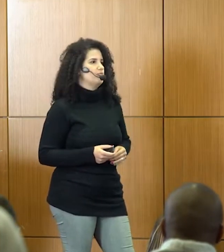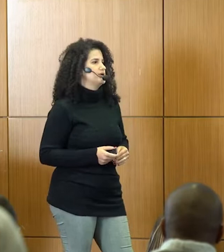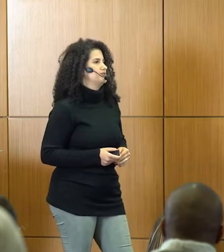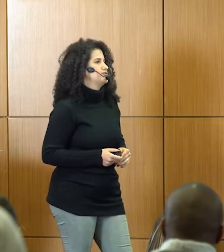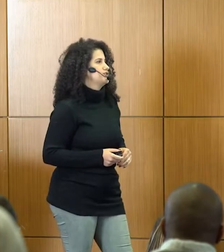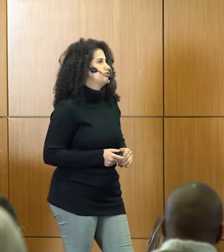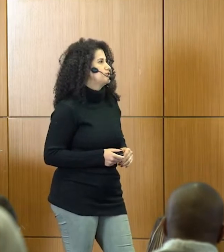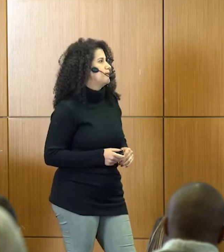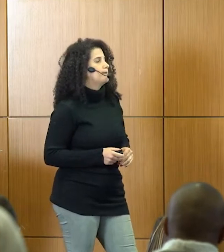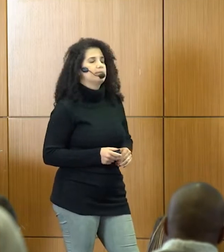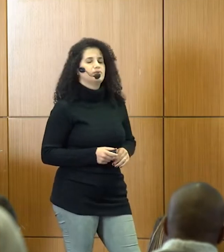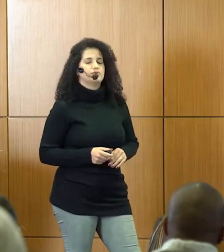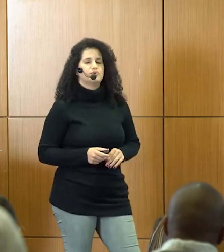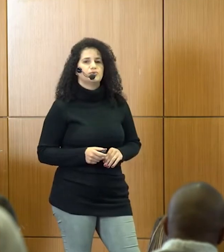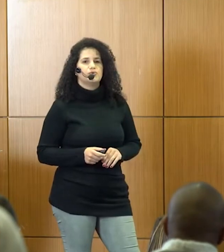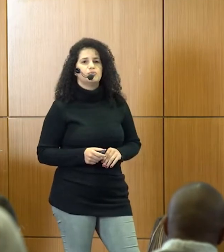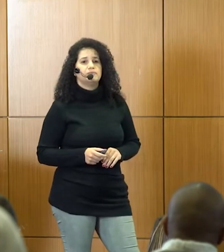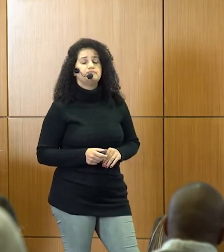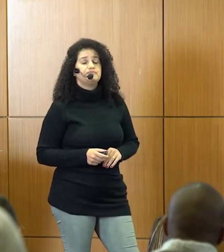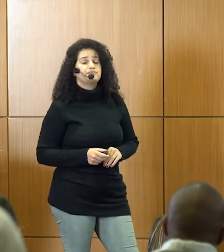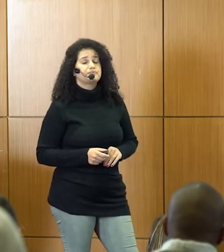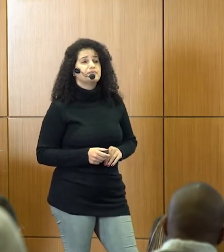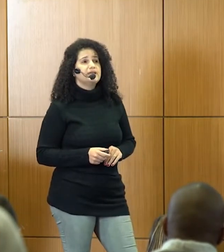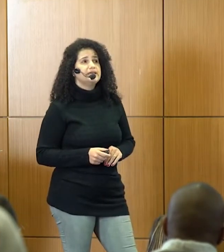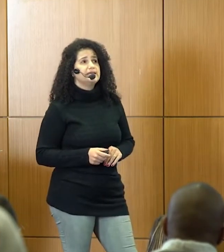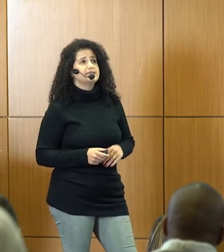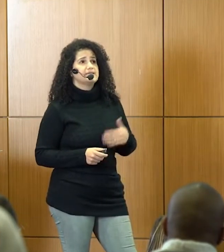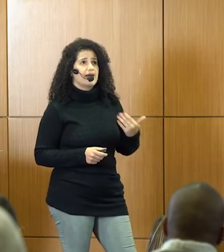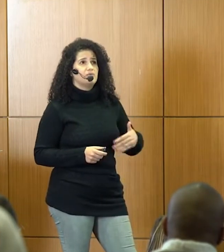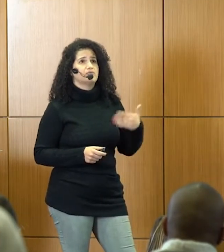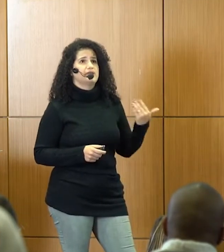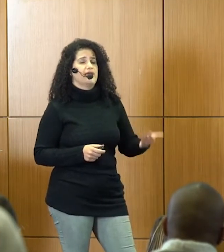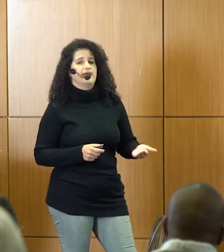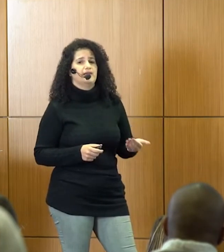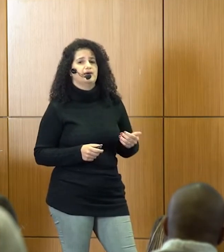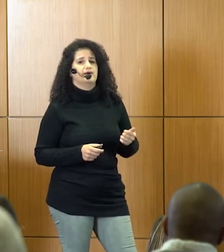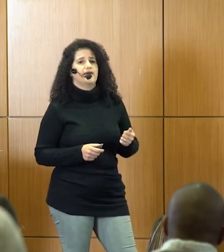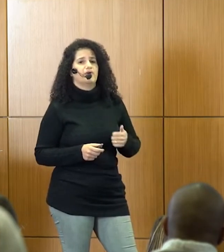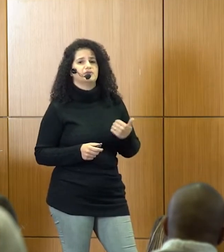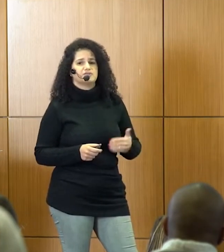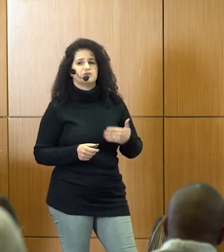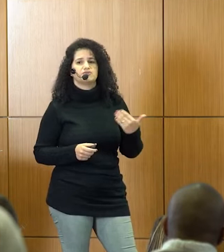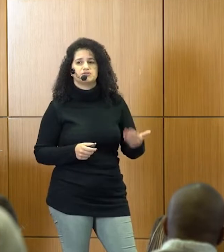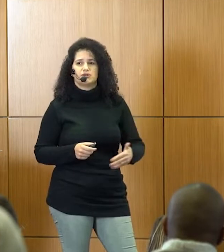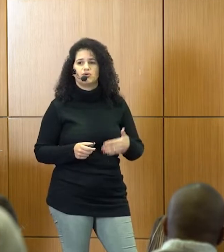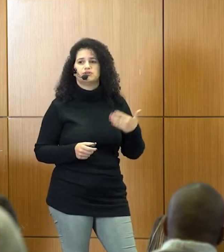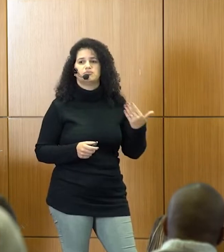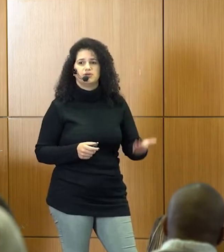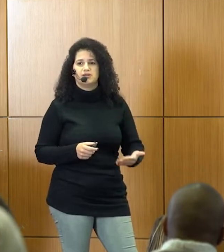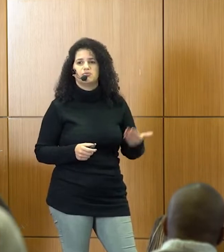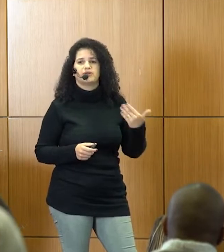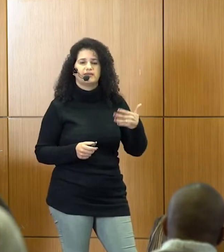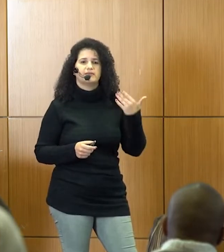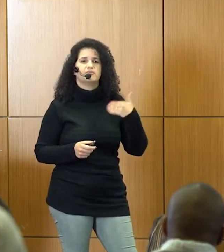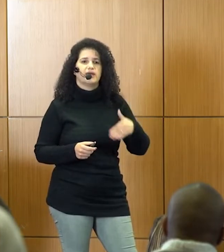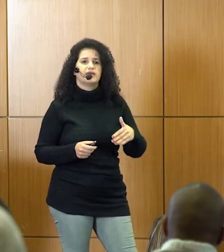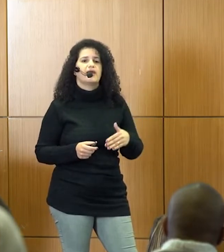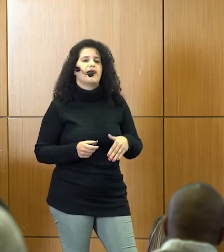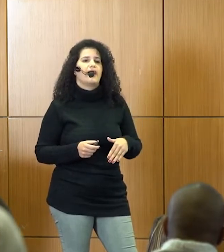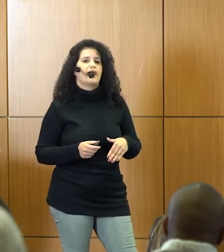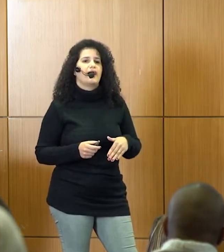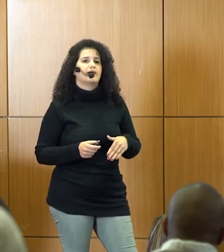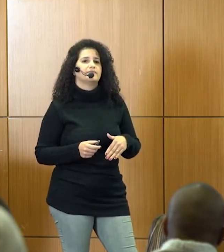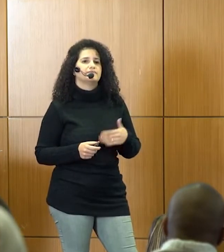também acompanhando a gente pelo YouTube, saibam que ela é uma das pessoas que contribuíram para